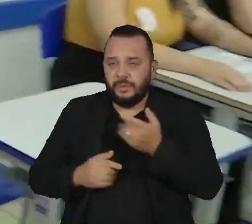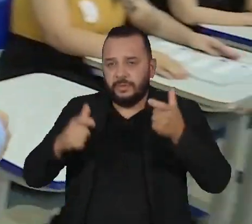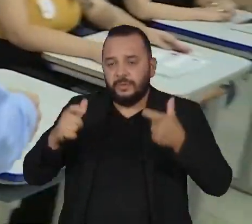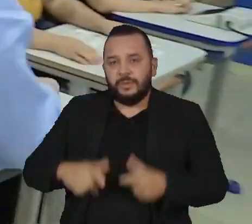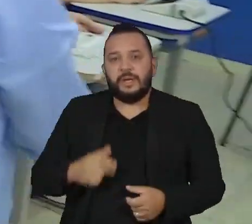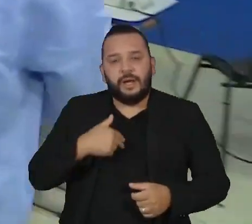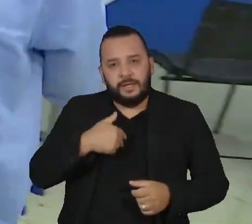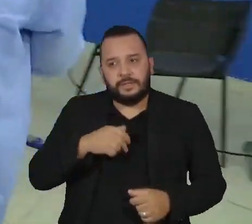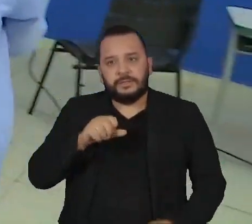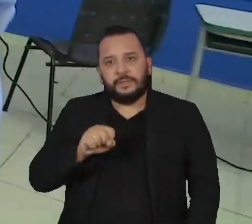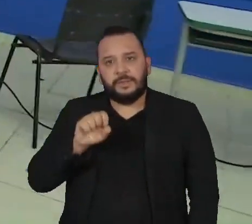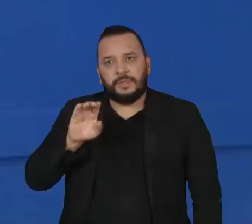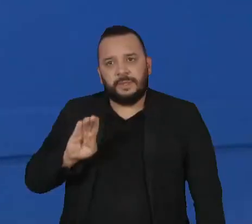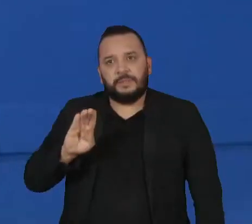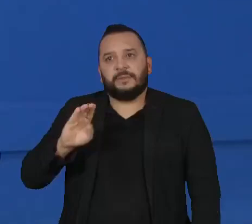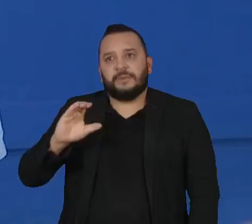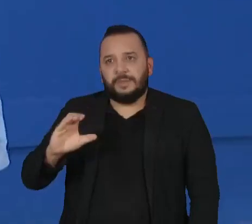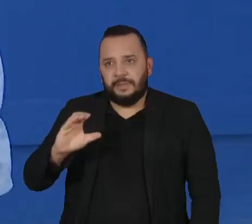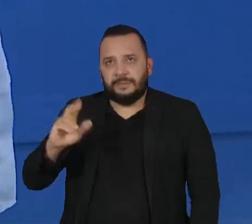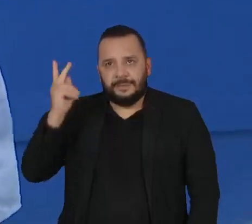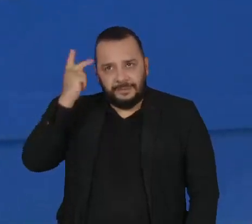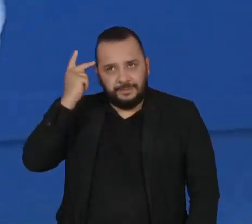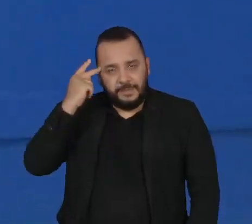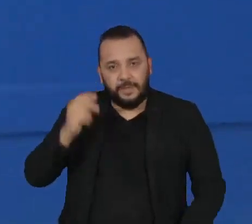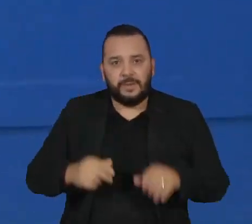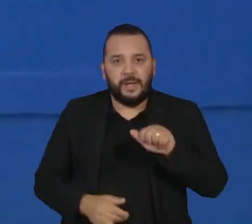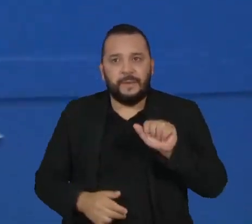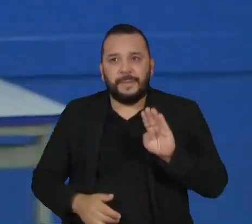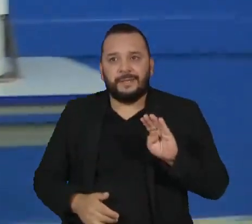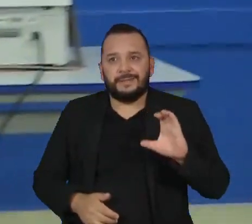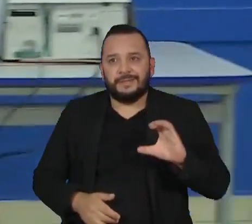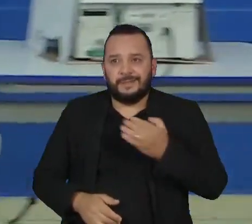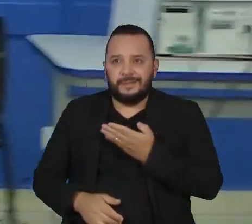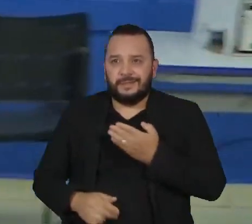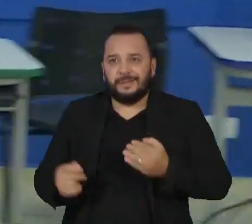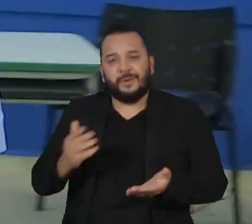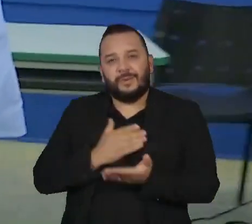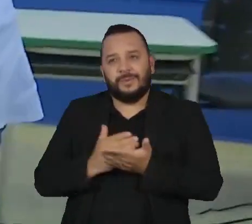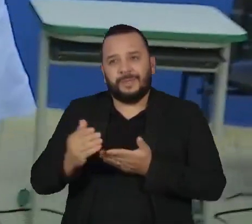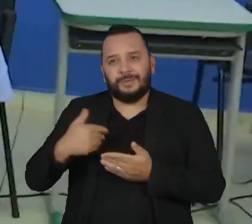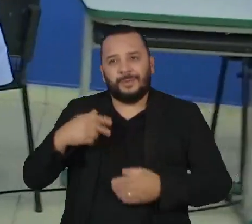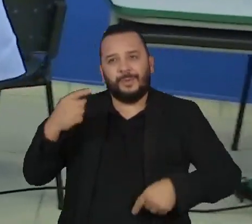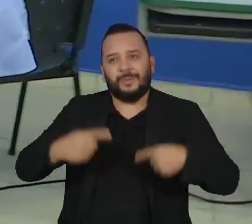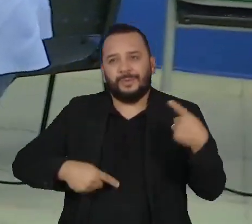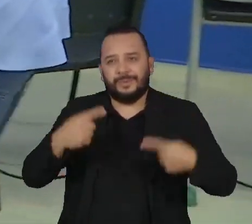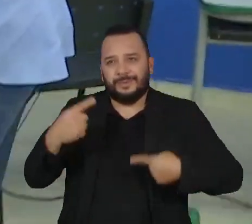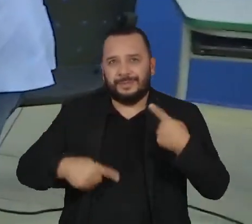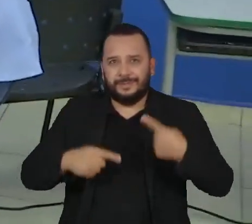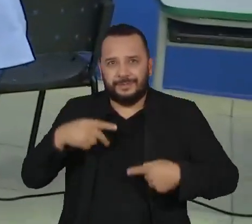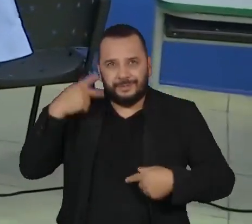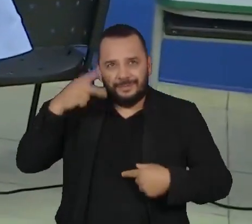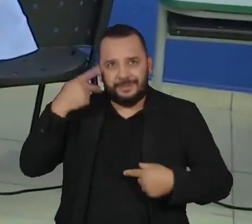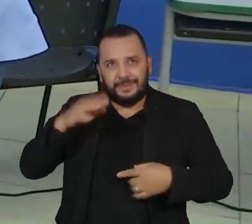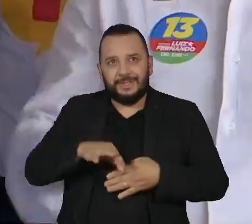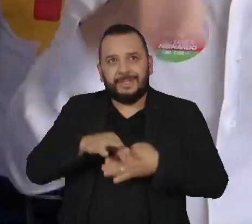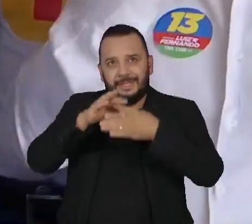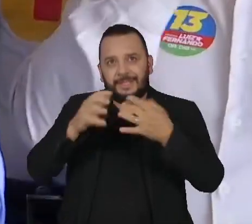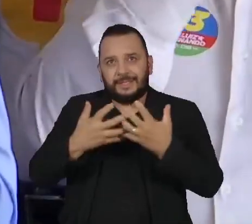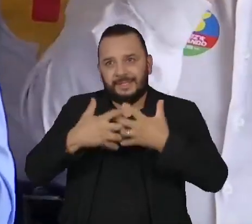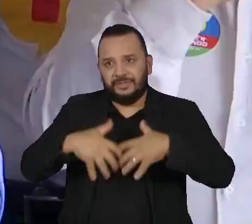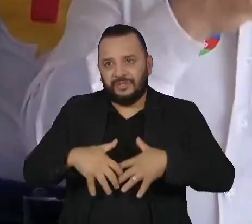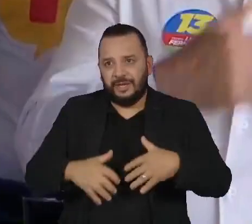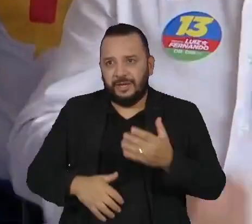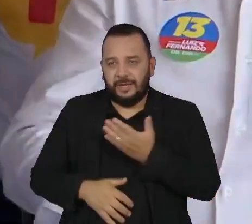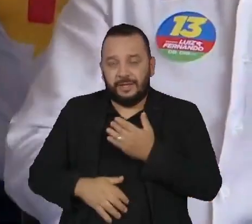Bernardo do Campo na grande São Paulo foi no ABC Paulista que Lula começou a carreira política atuando como líder sindical